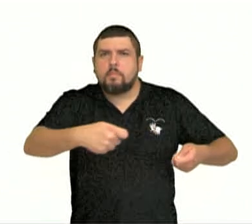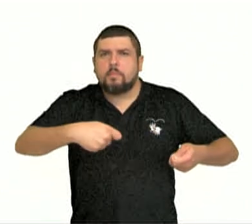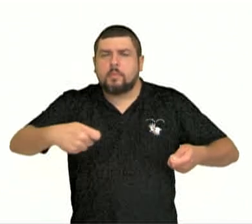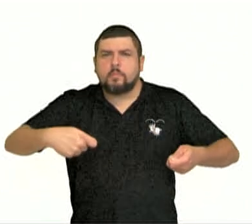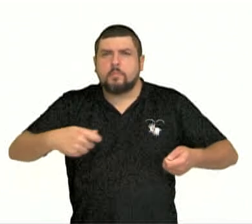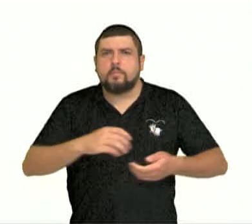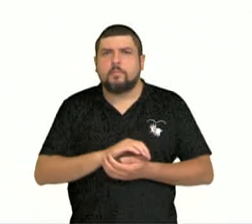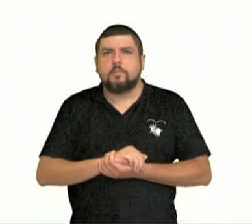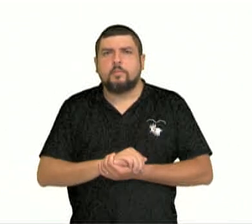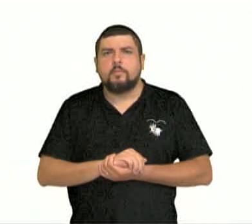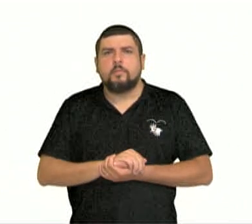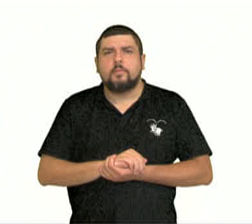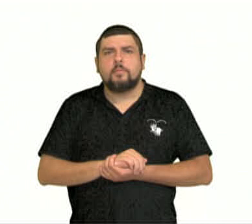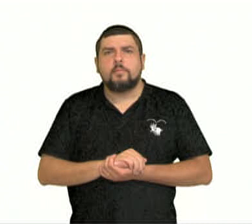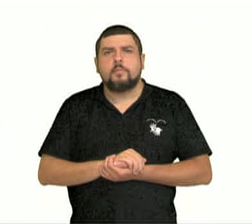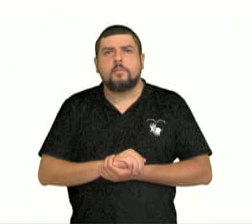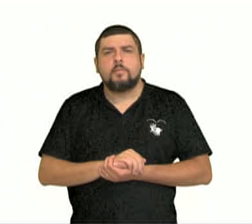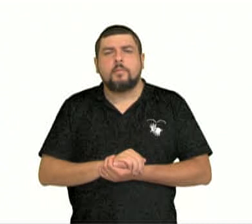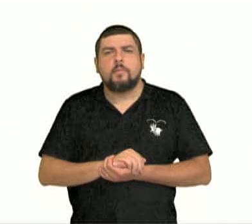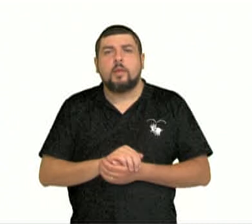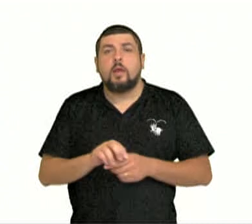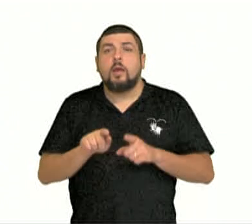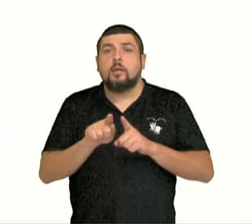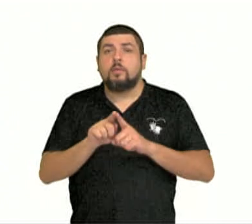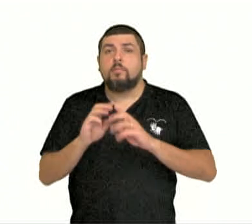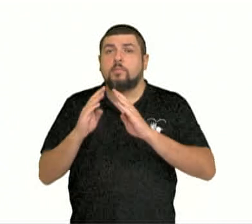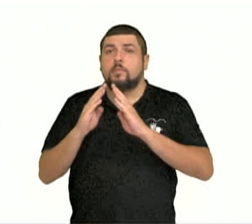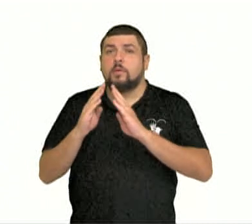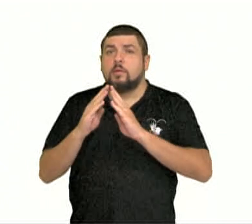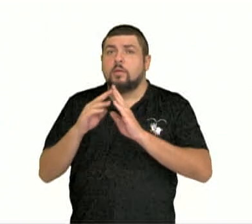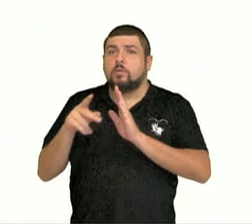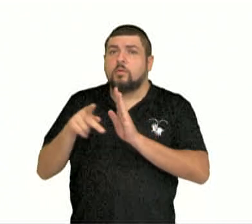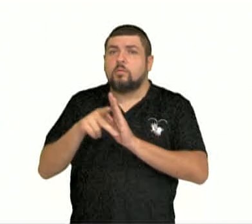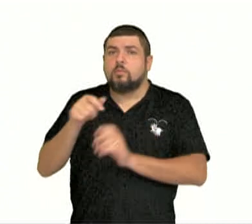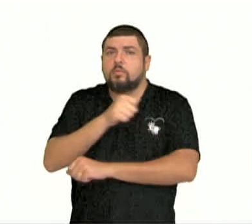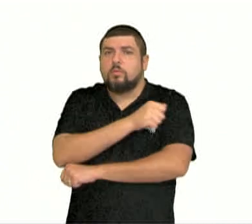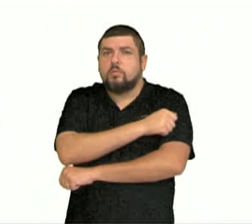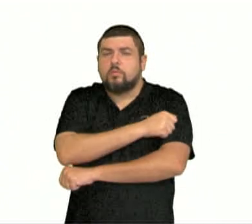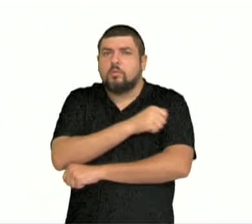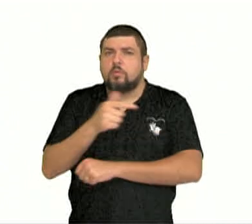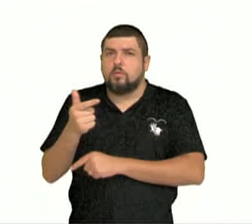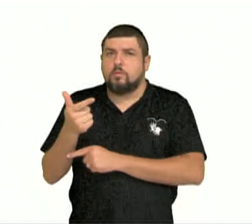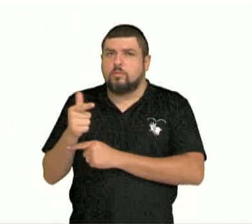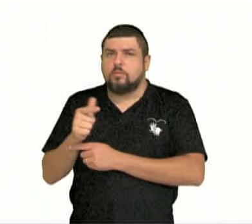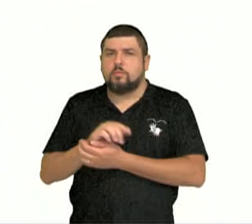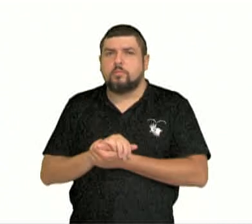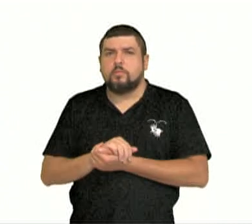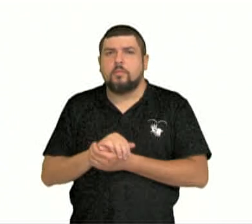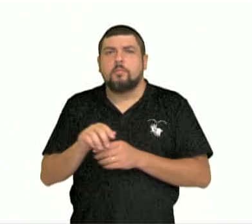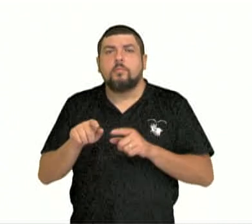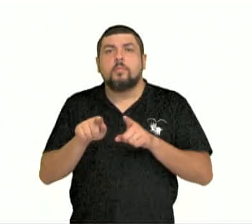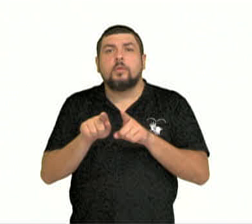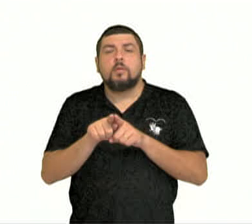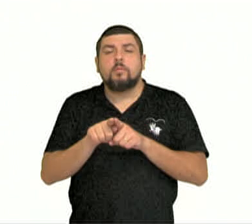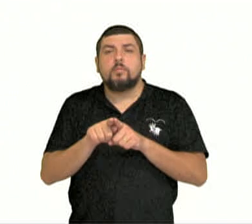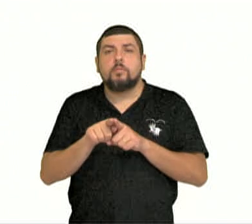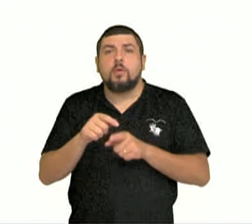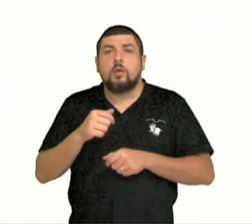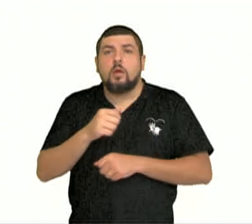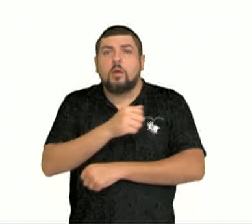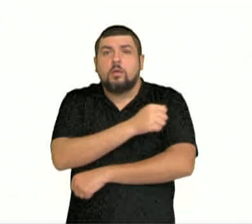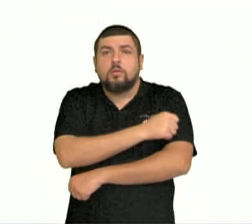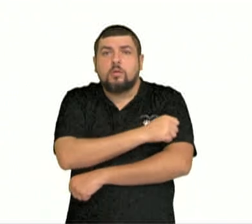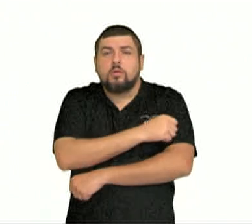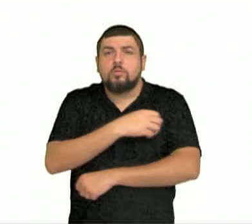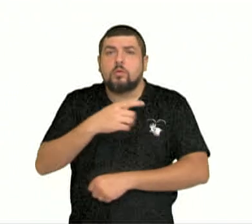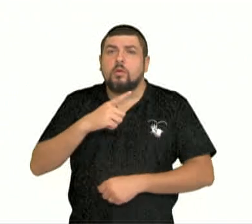bandejão. A moradia estudantil não começou a funcionar. Os alunos que são pais não têm creches